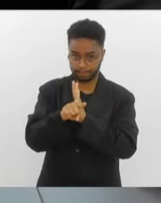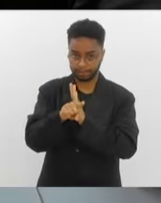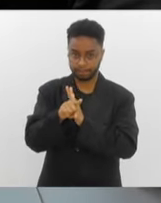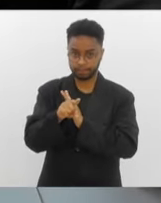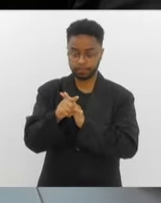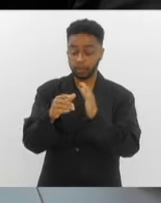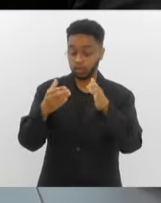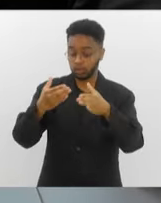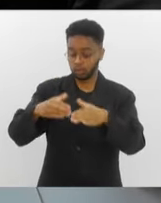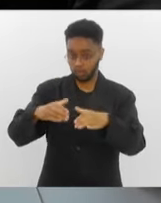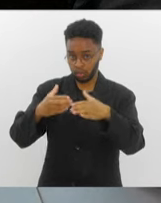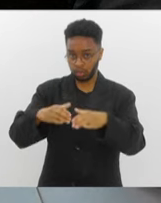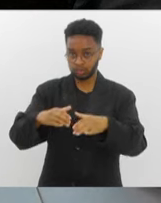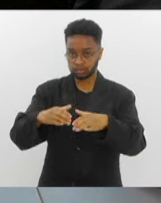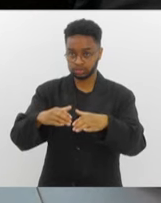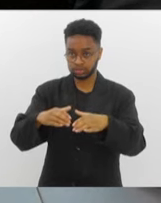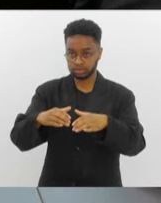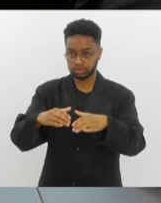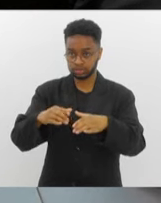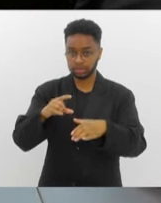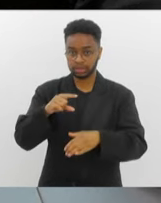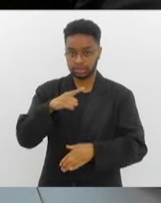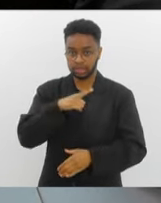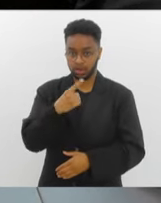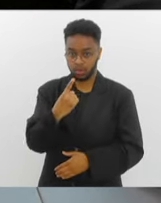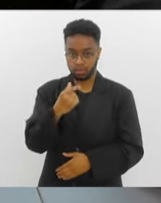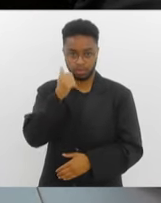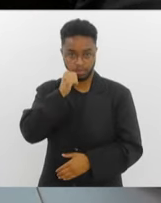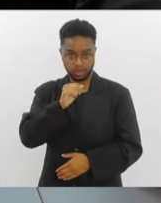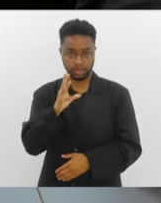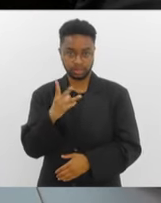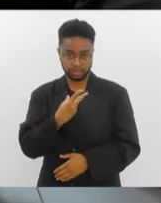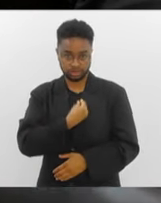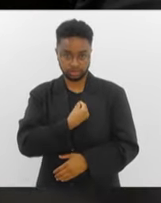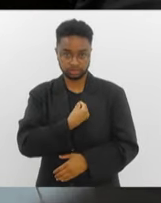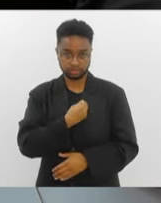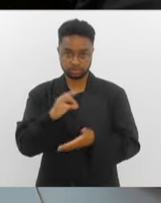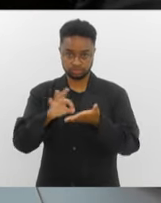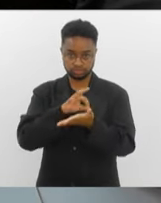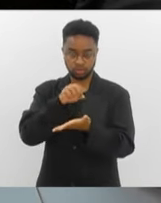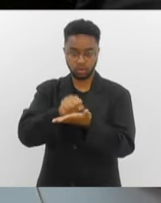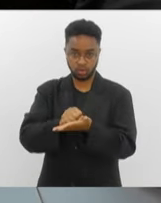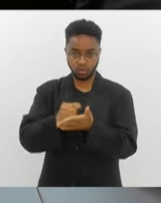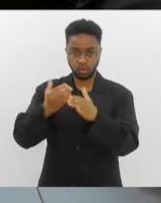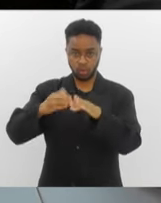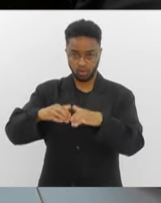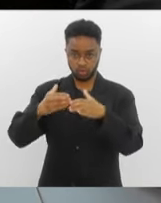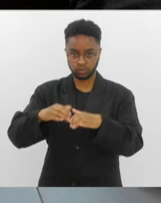concurso. Uma mulher trans está inscrita no concurso,